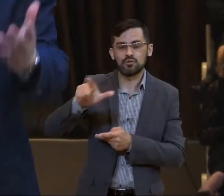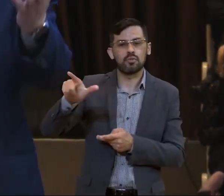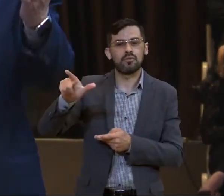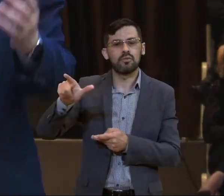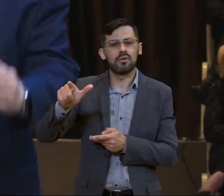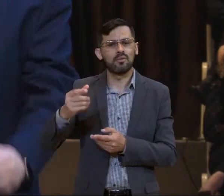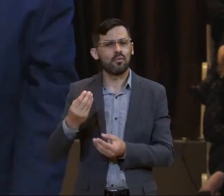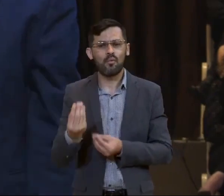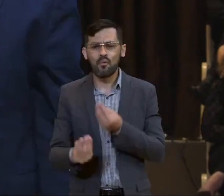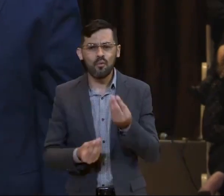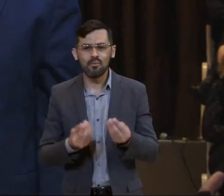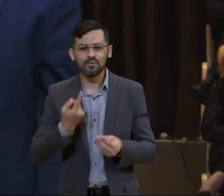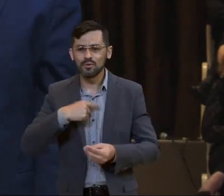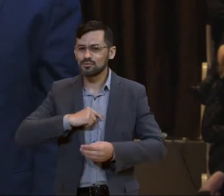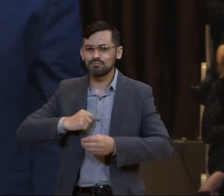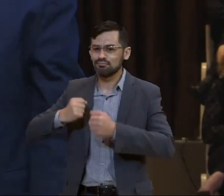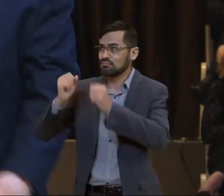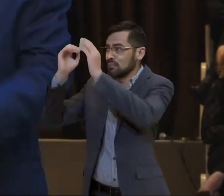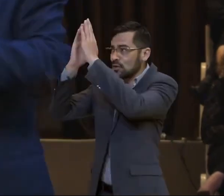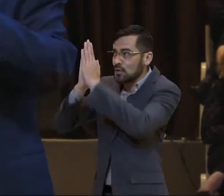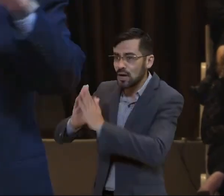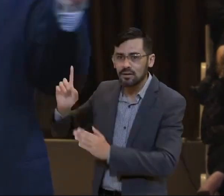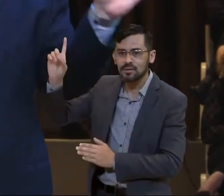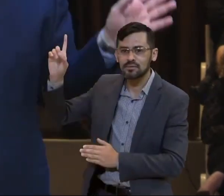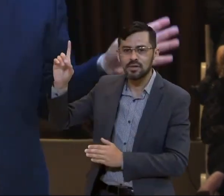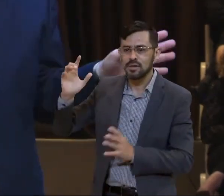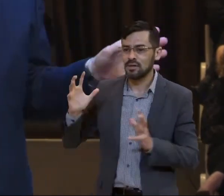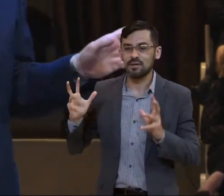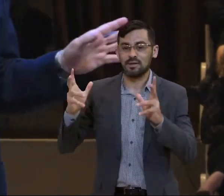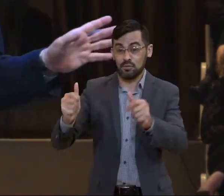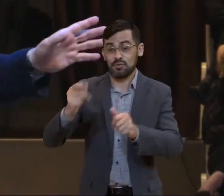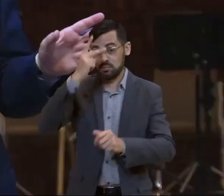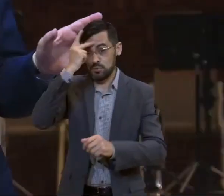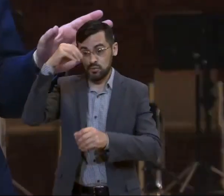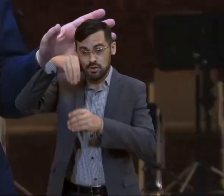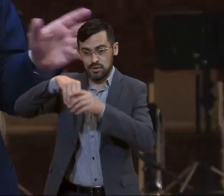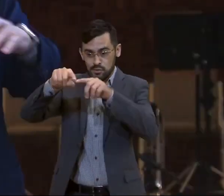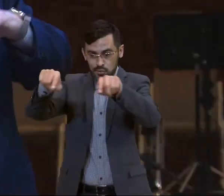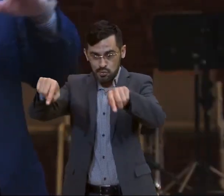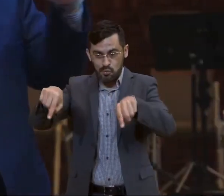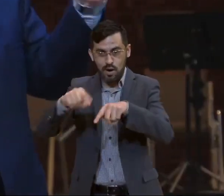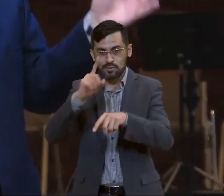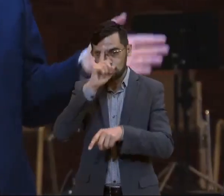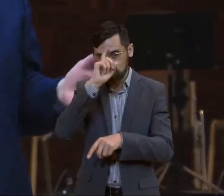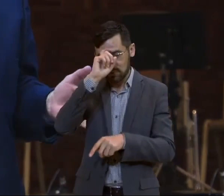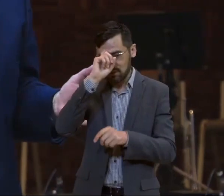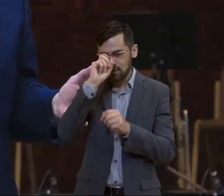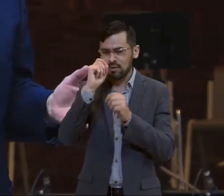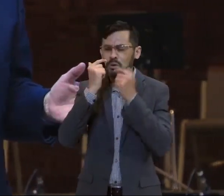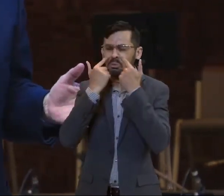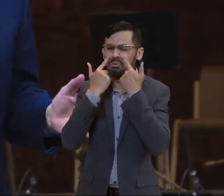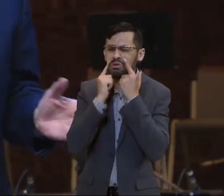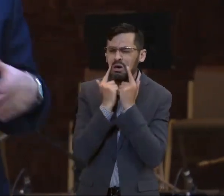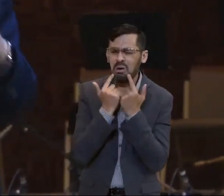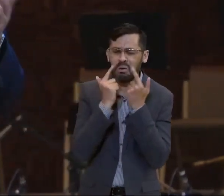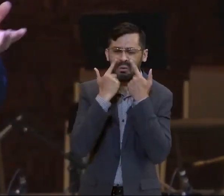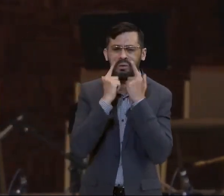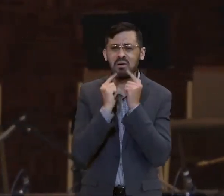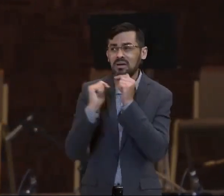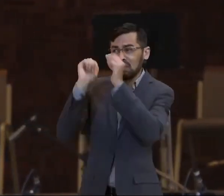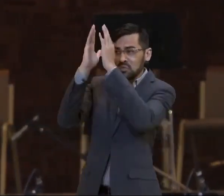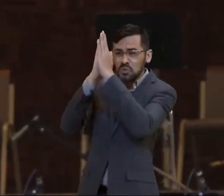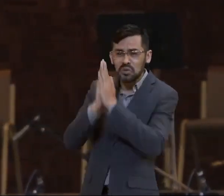Como não adorar? Todo mundo chorando, todo mundo adorando, todo